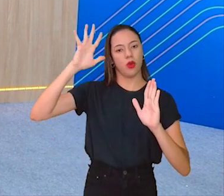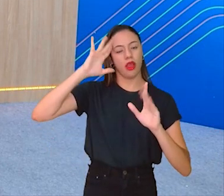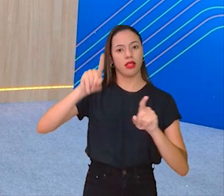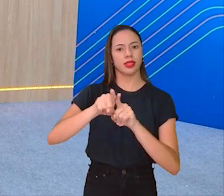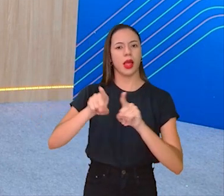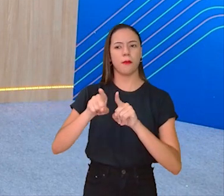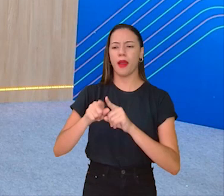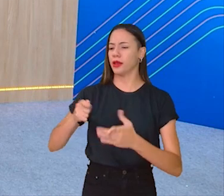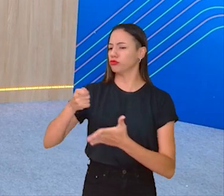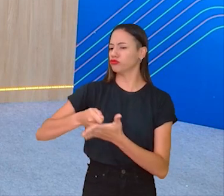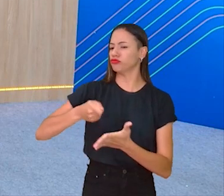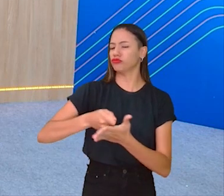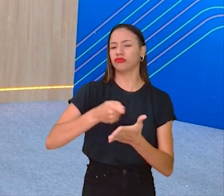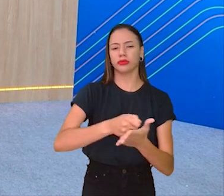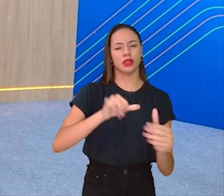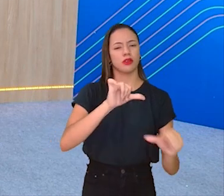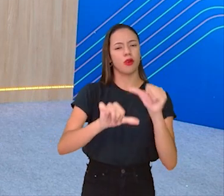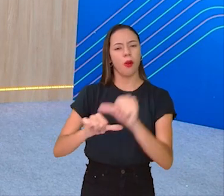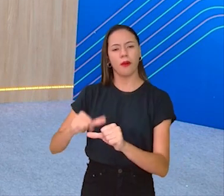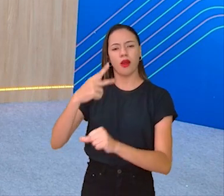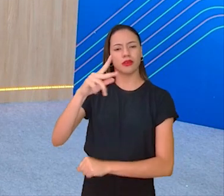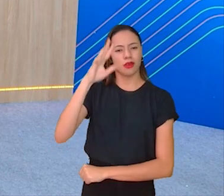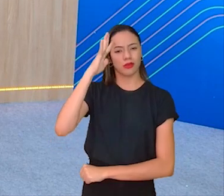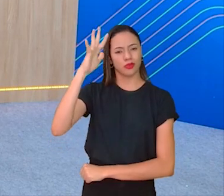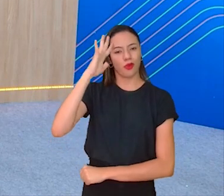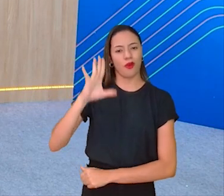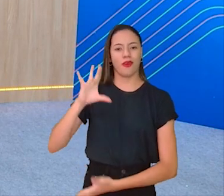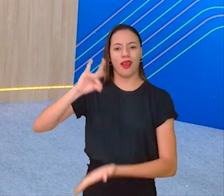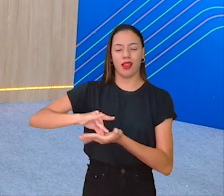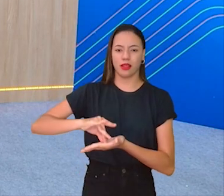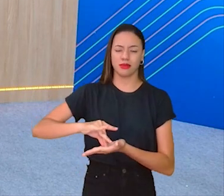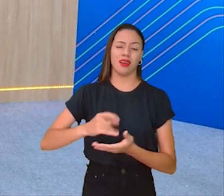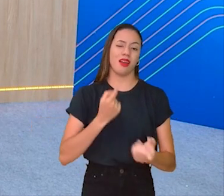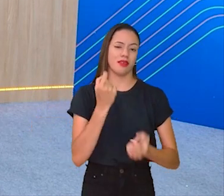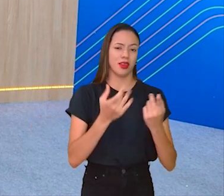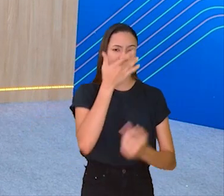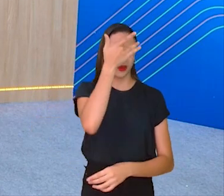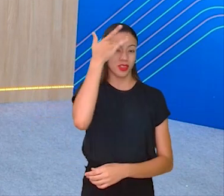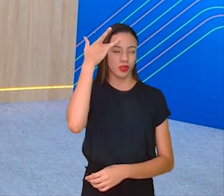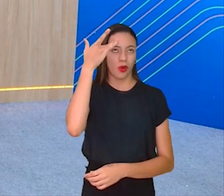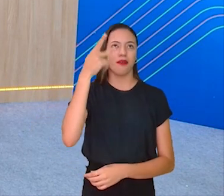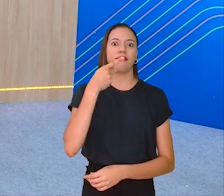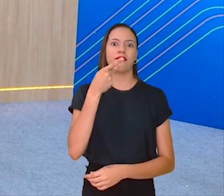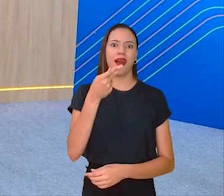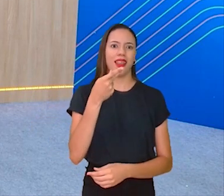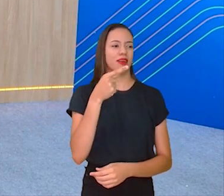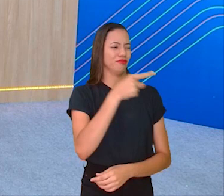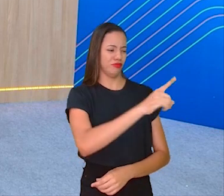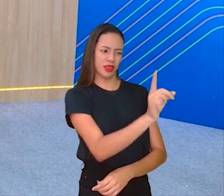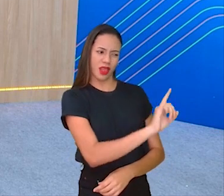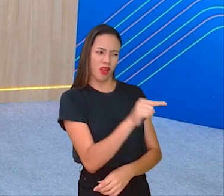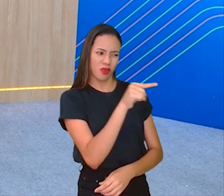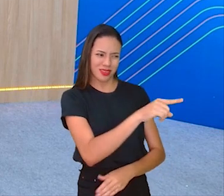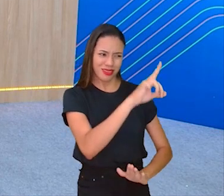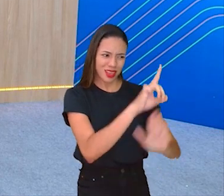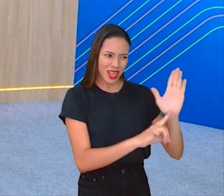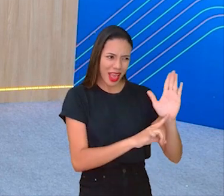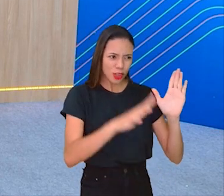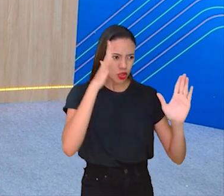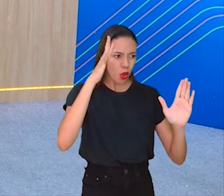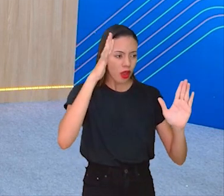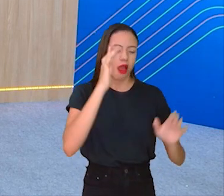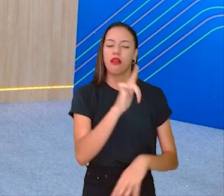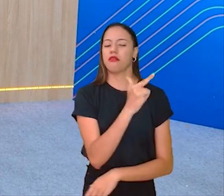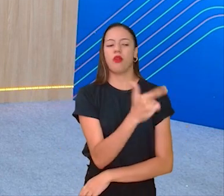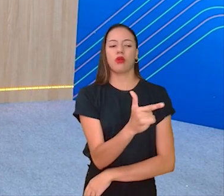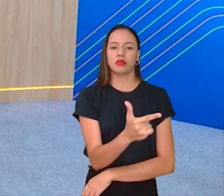para poder realizar os seus sonhos. Muitas vezes as pessoas costumam dizer para as outras que elas não têm direito a sonhar, que não têm